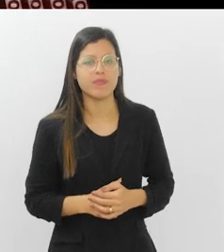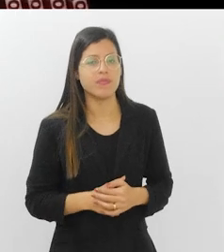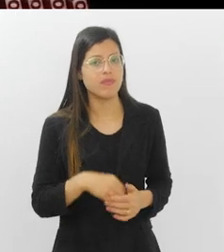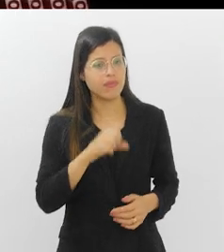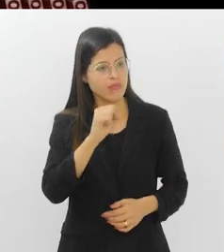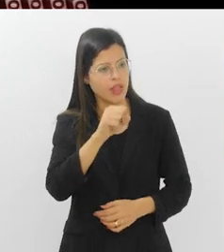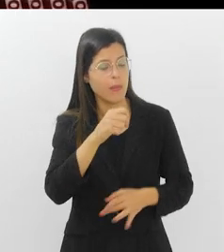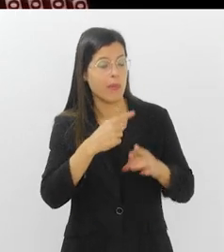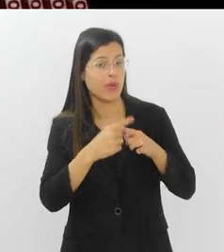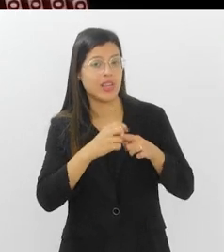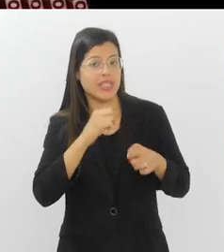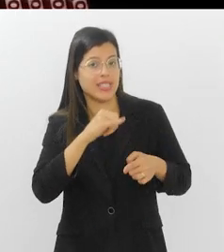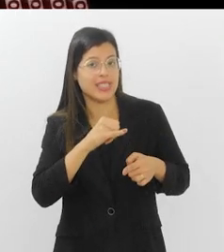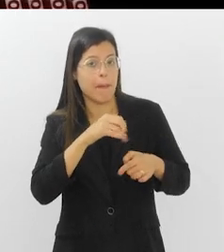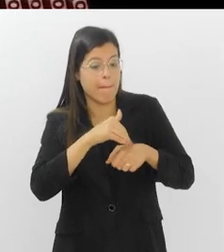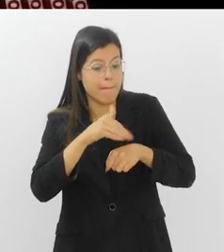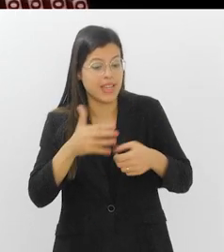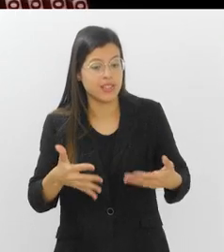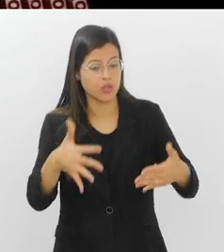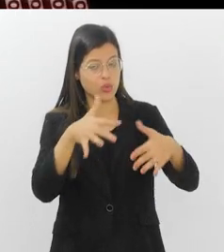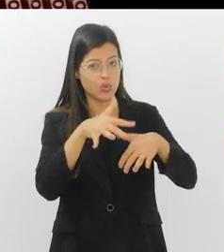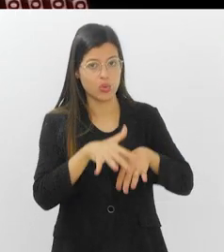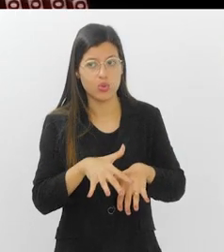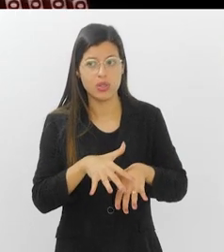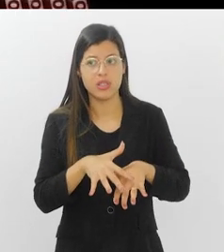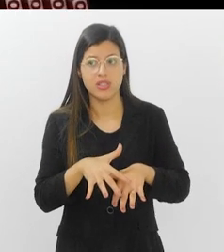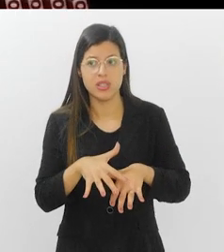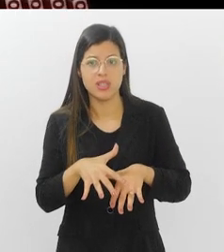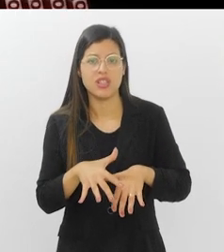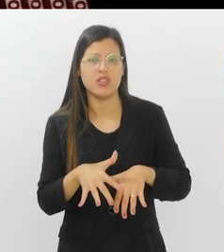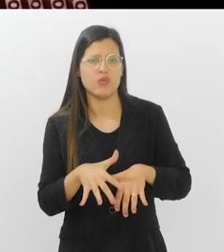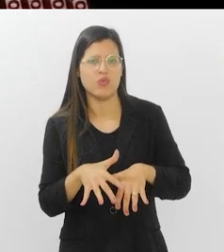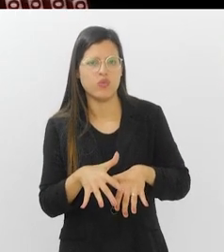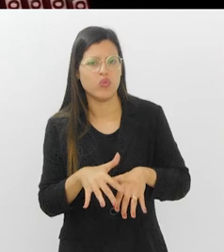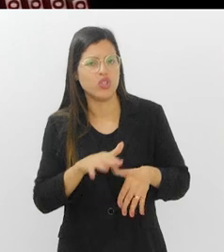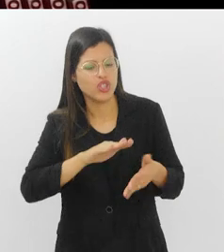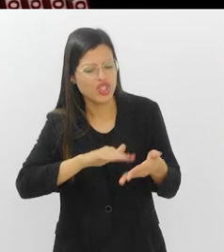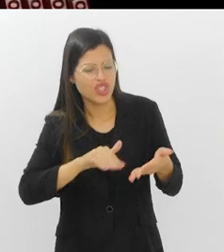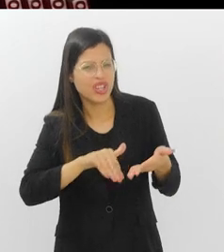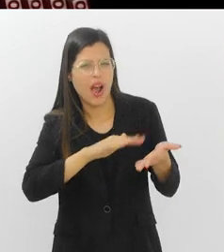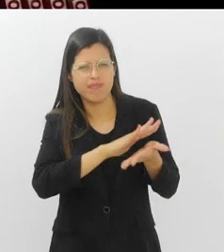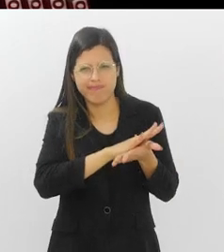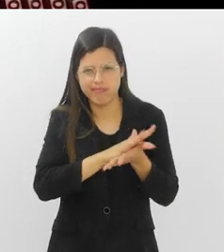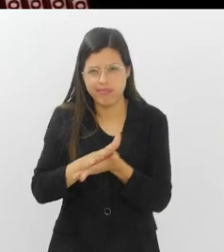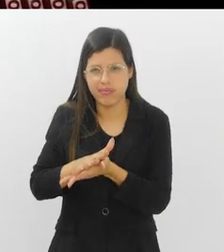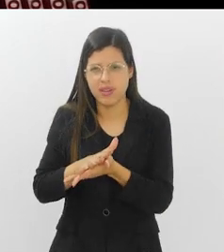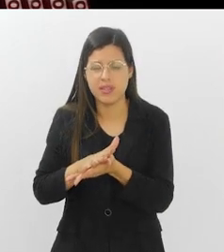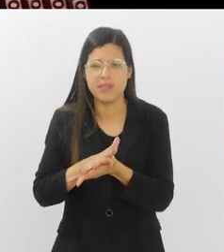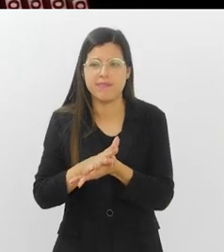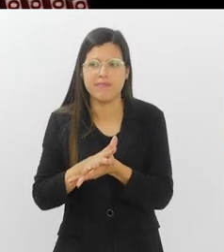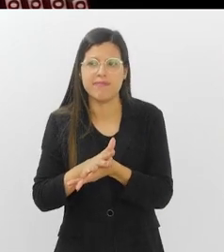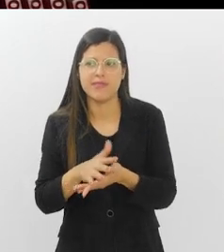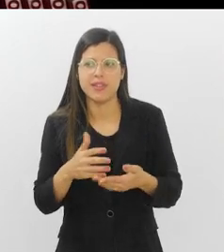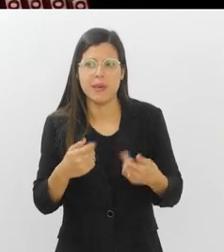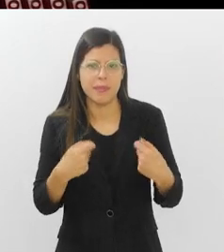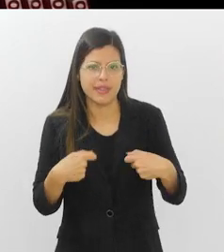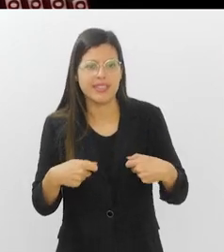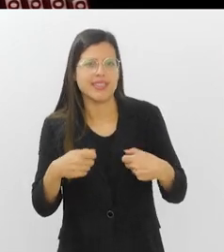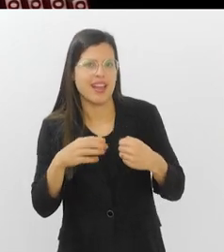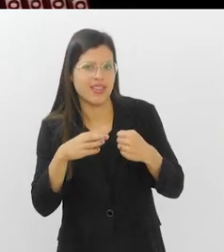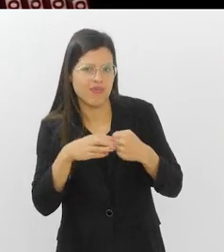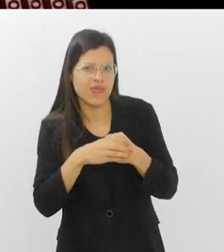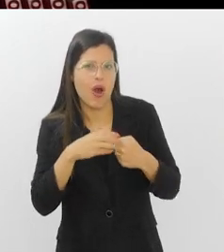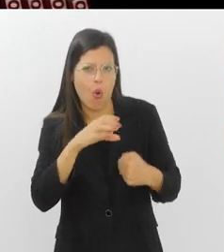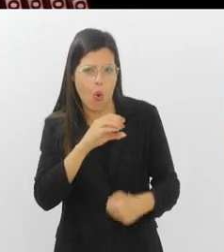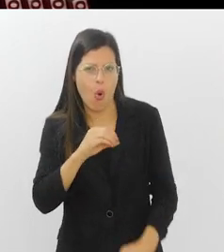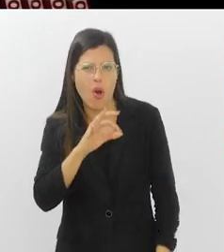se fosse mais inclusivo e e menos reticente preconceituoso não precisava das cotas né A ideia é que se